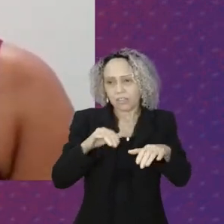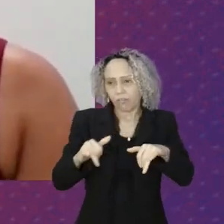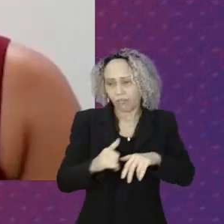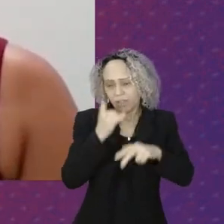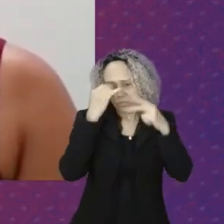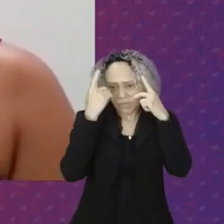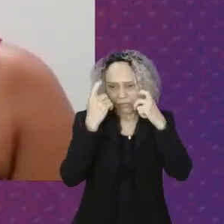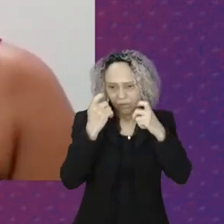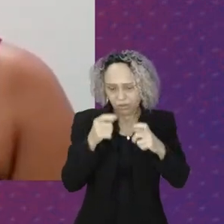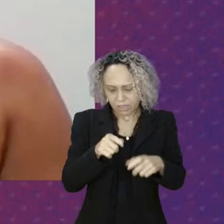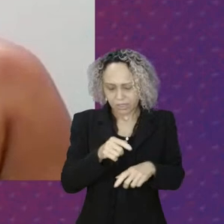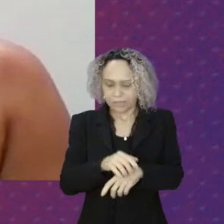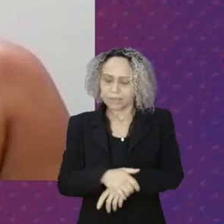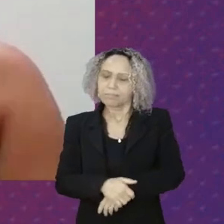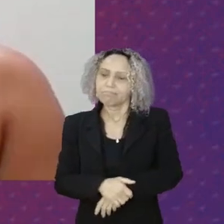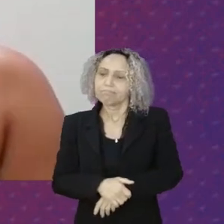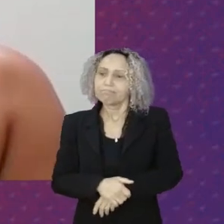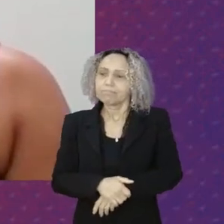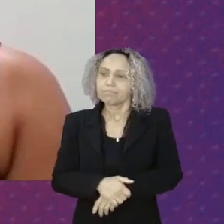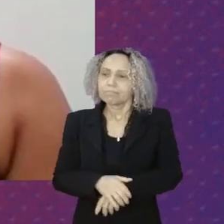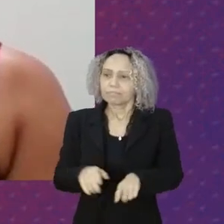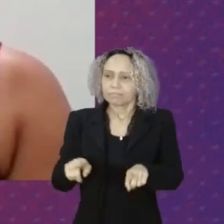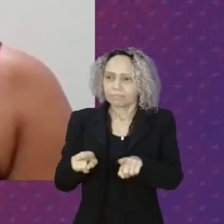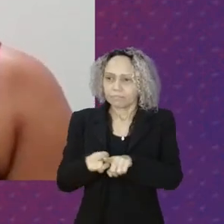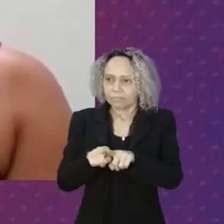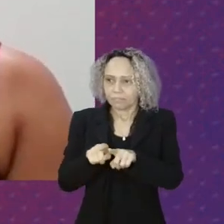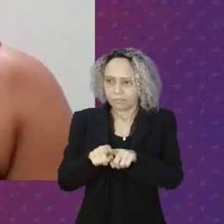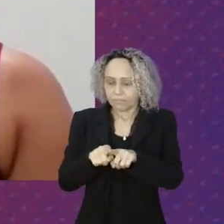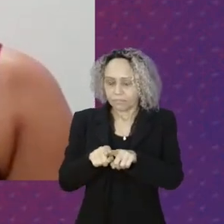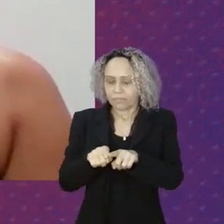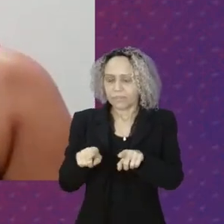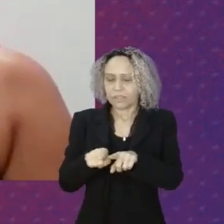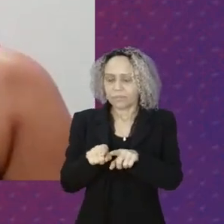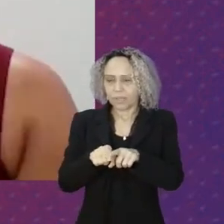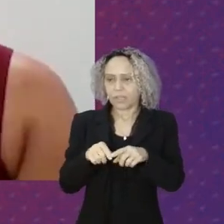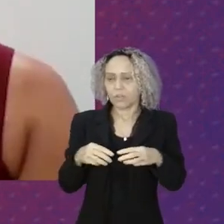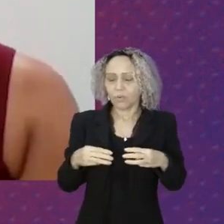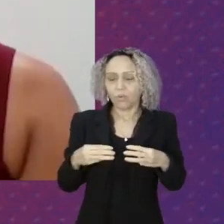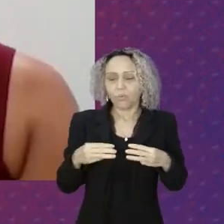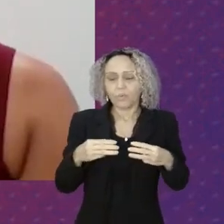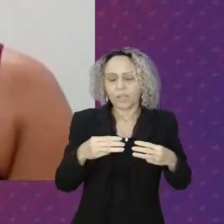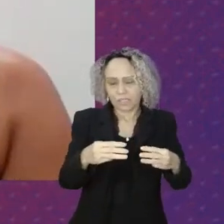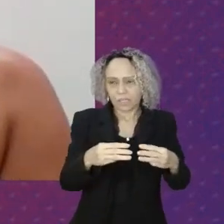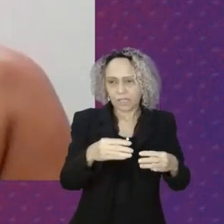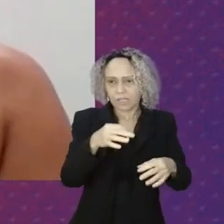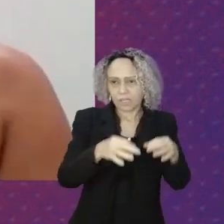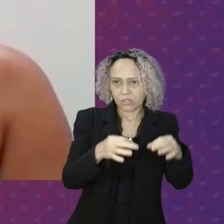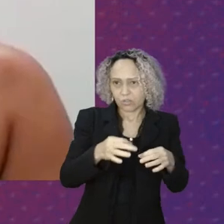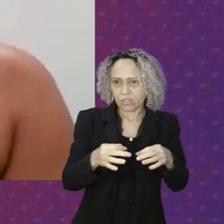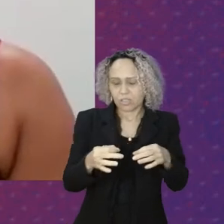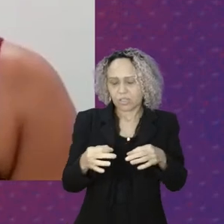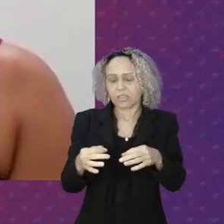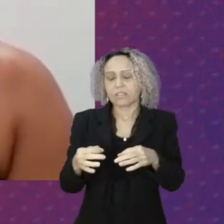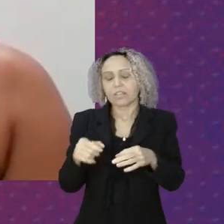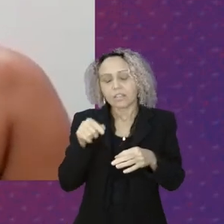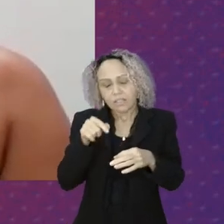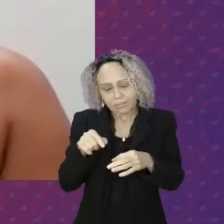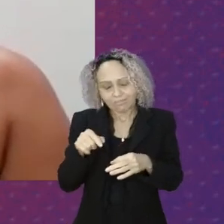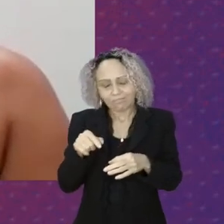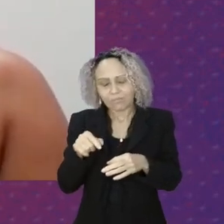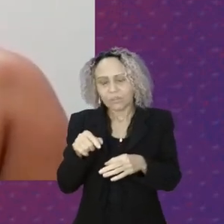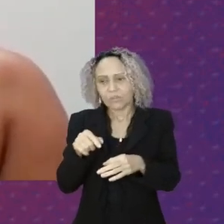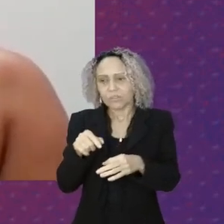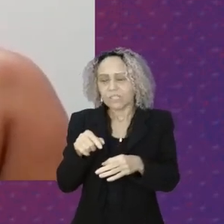foi também retomado agora, e no âmbito do Ministério da Justiça, é através do PRONAS, desse primeiro eixo, que a gente está